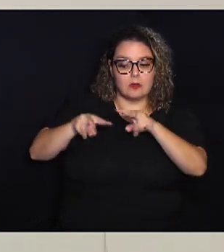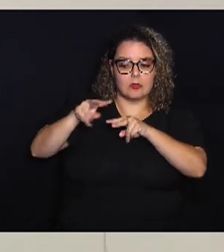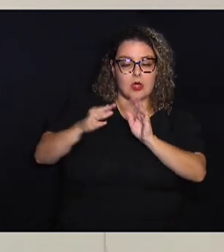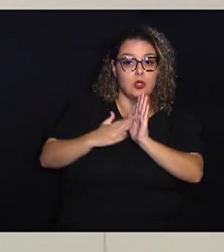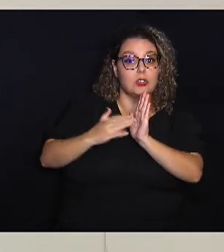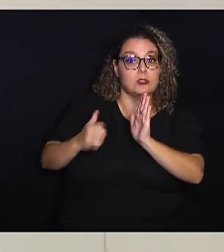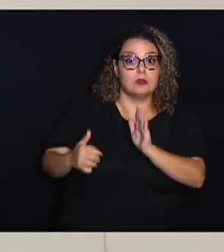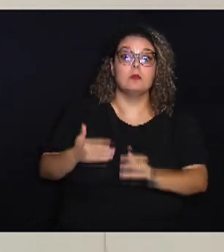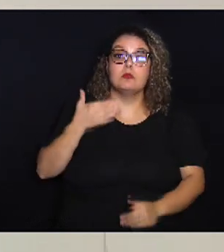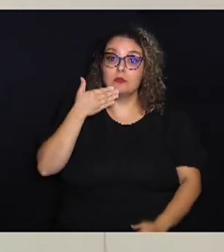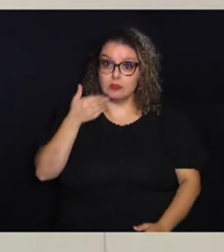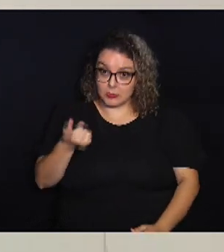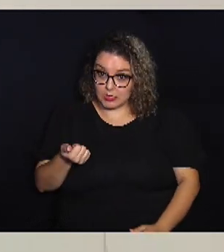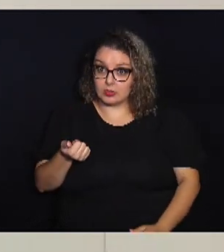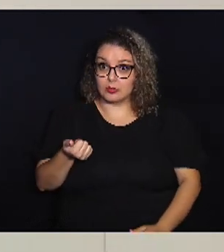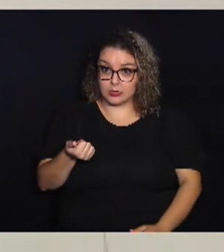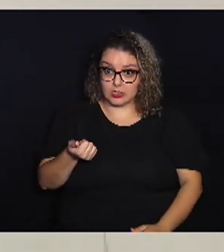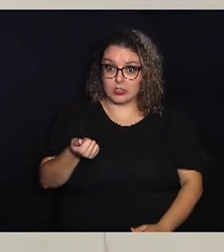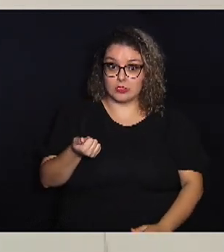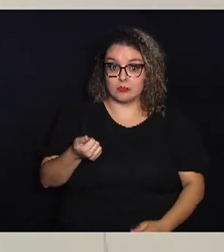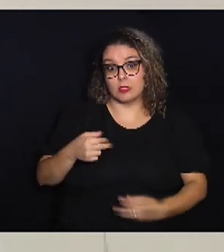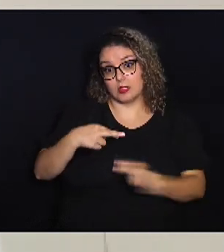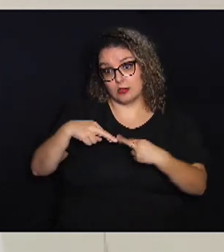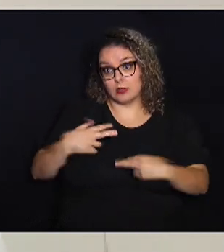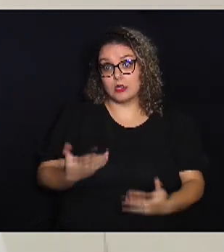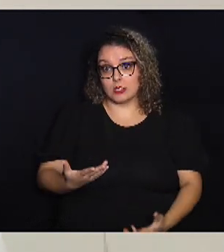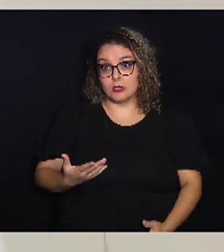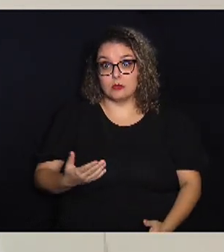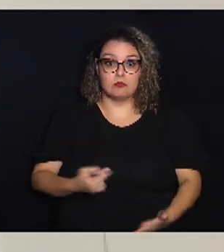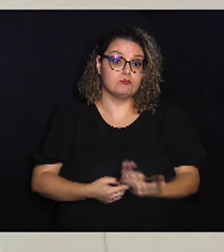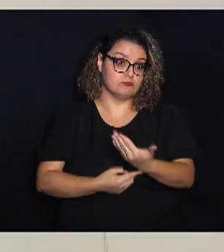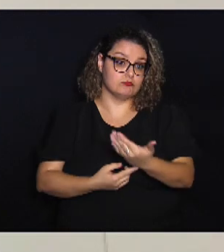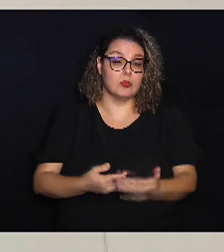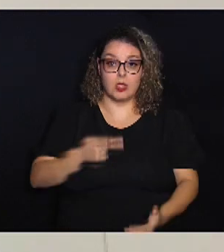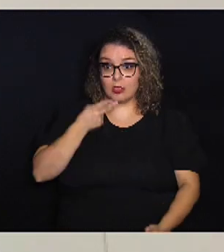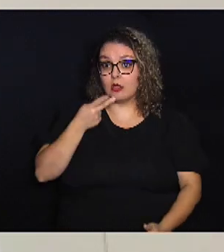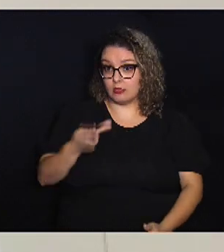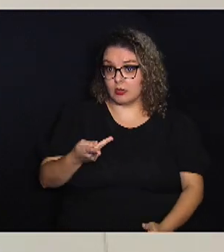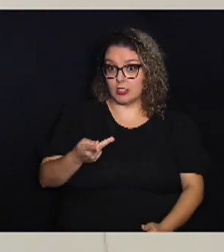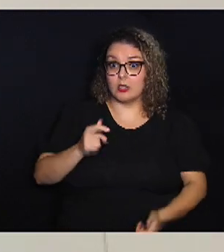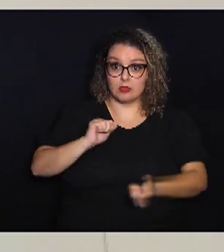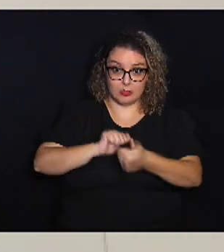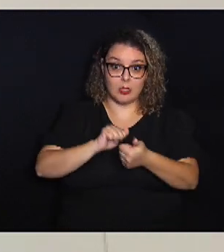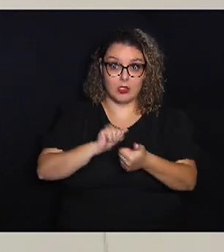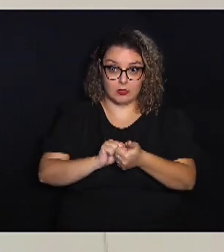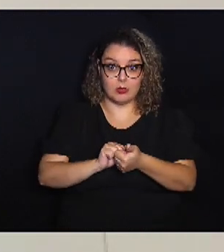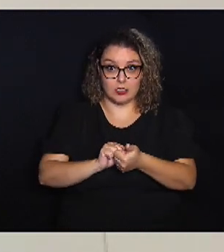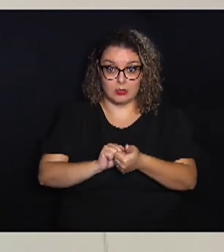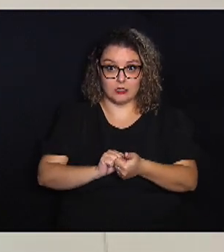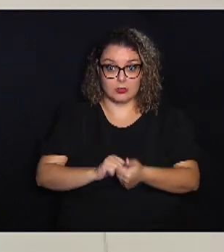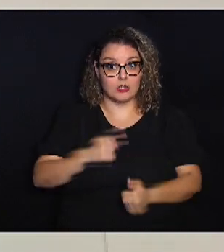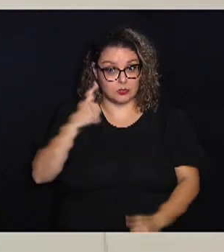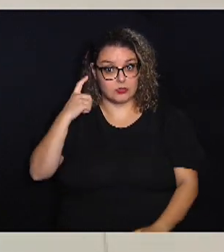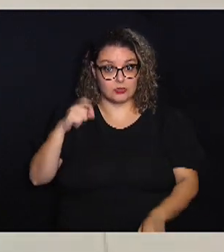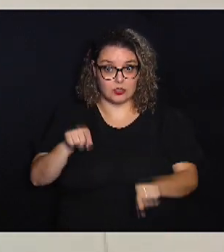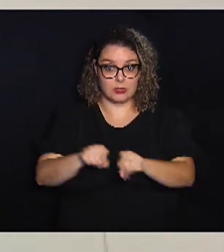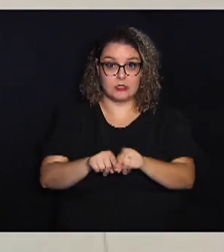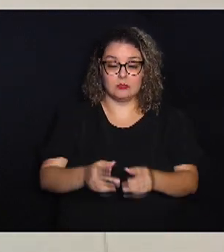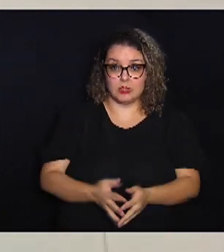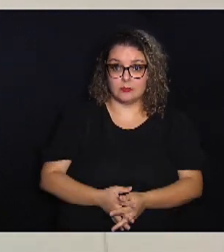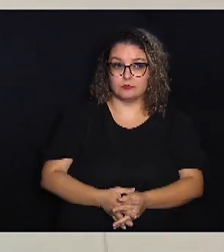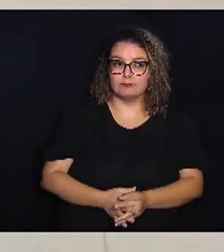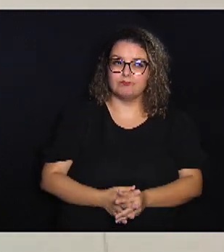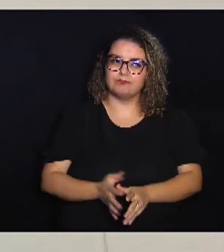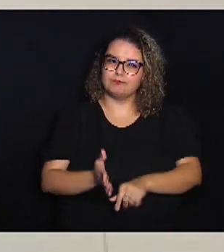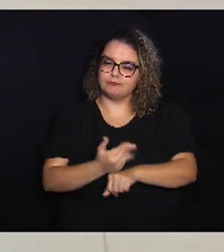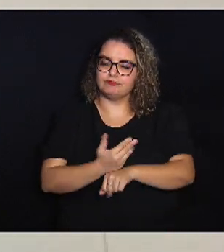também melhoraram muito. E em relação à tecnologia, a gente fala em relação à qualidade do som também. Então, antigamente,